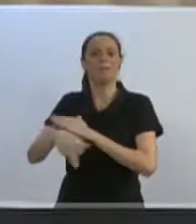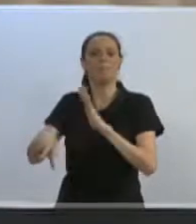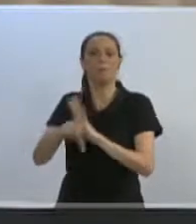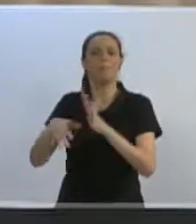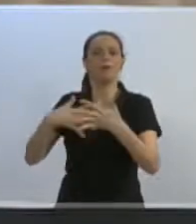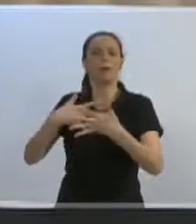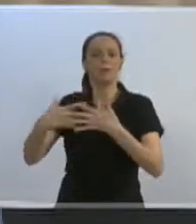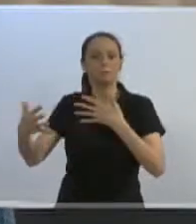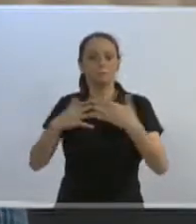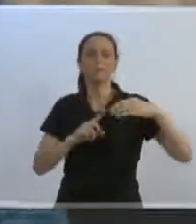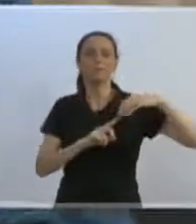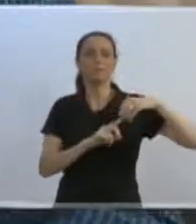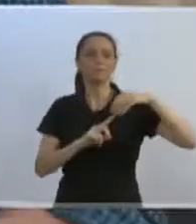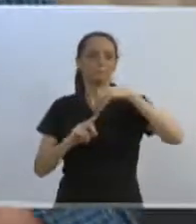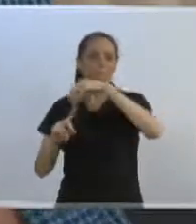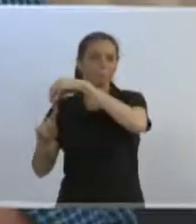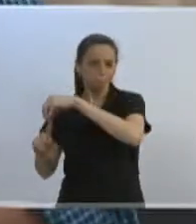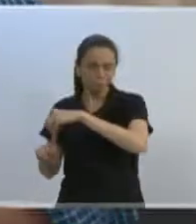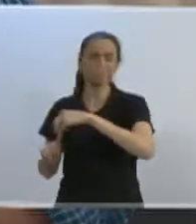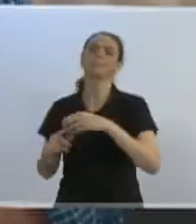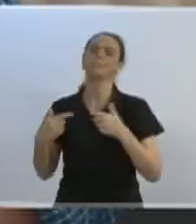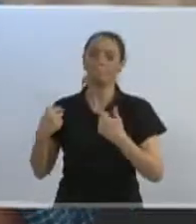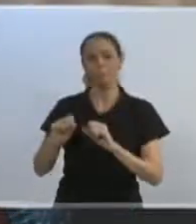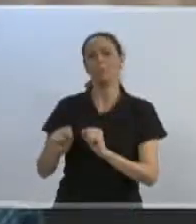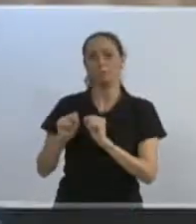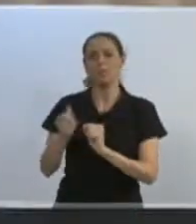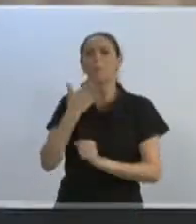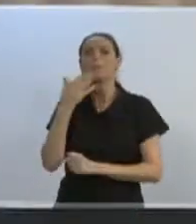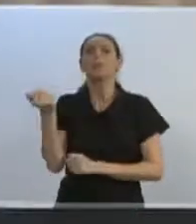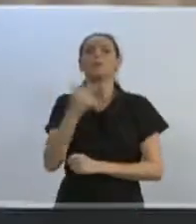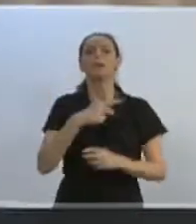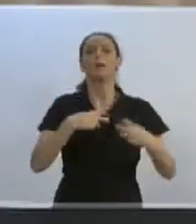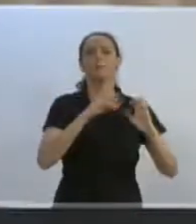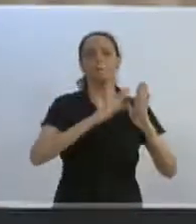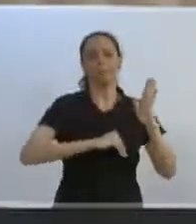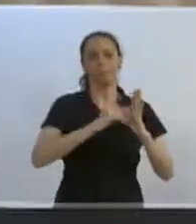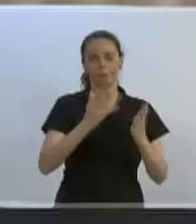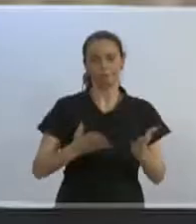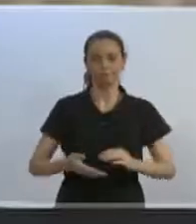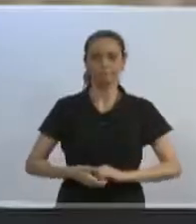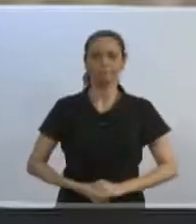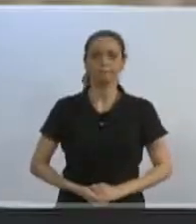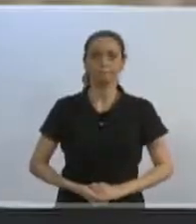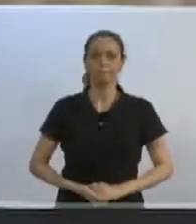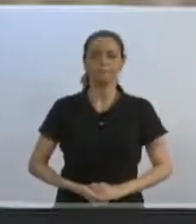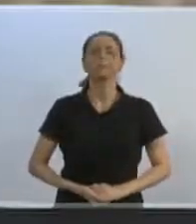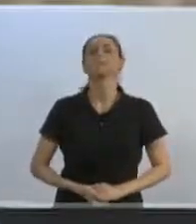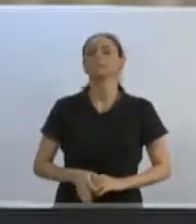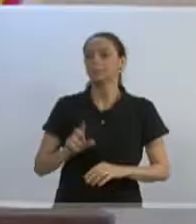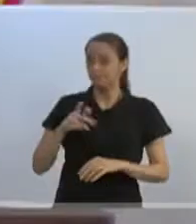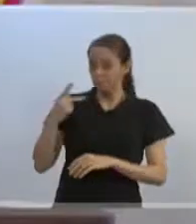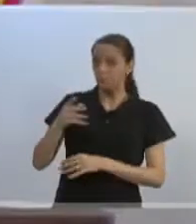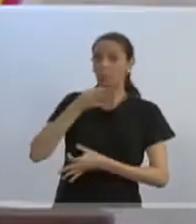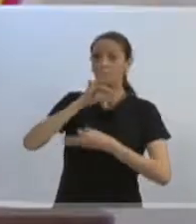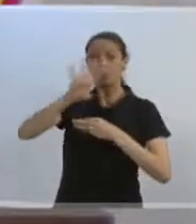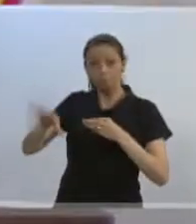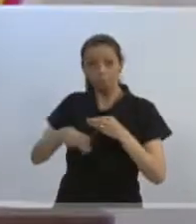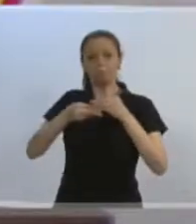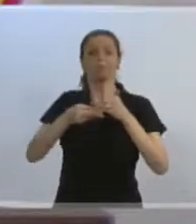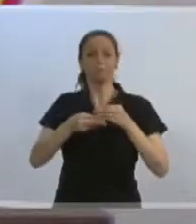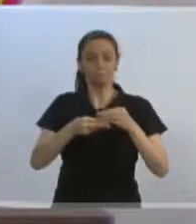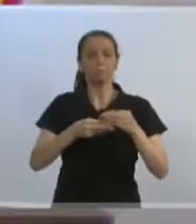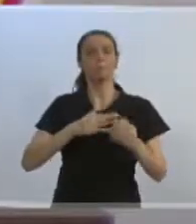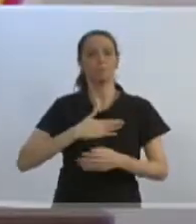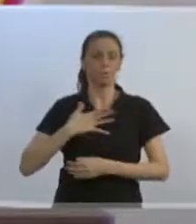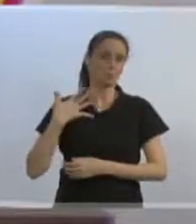nossas estações de pré-embarque e terminais que estão sucateados. Perfeito, acrescento aqui as falas também dos